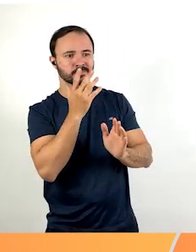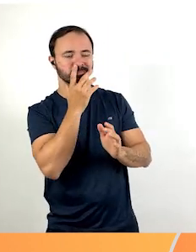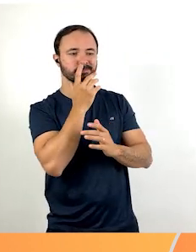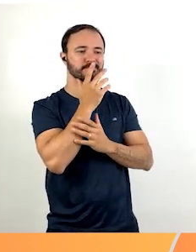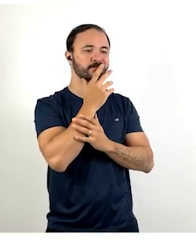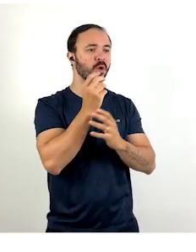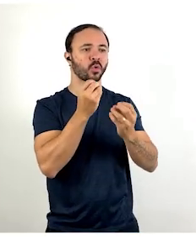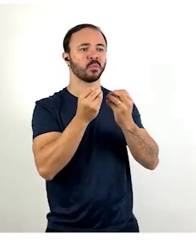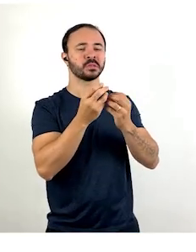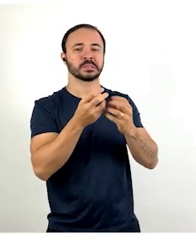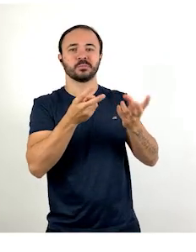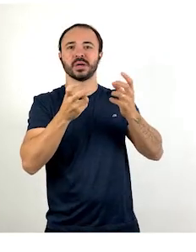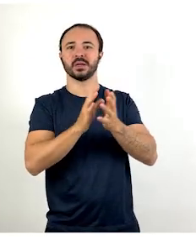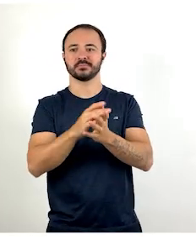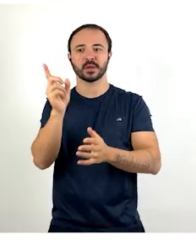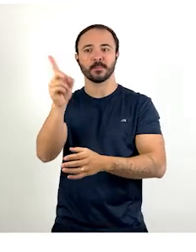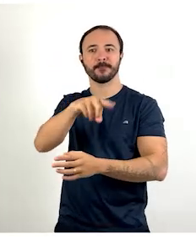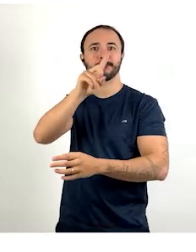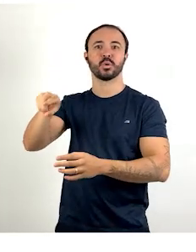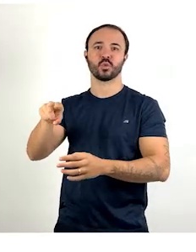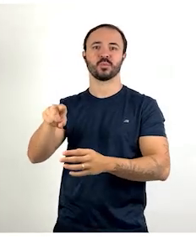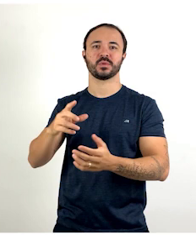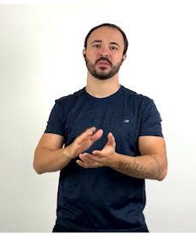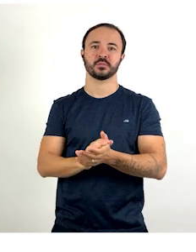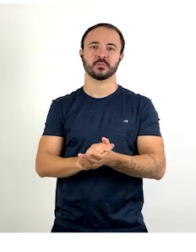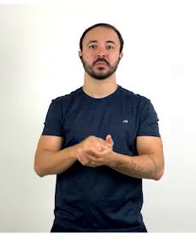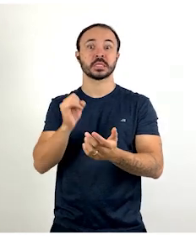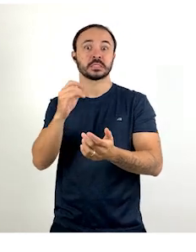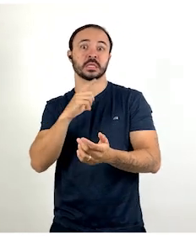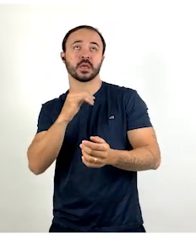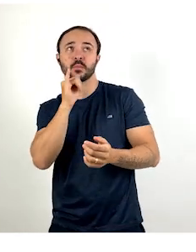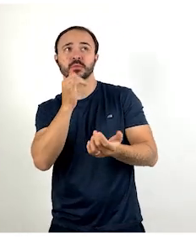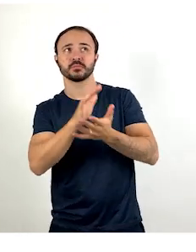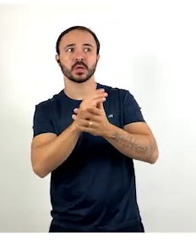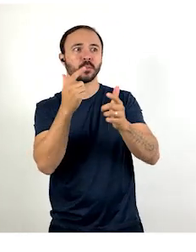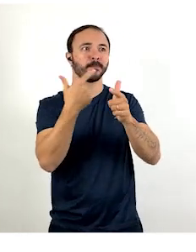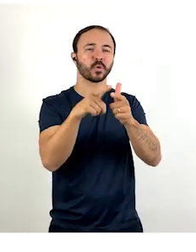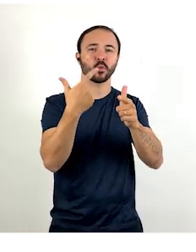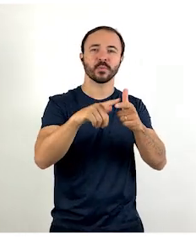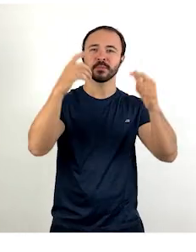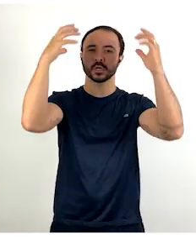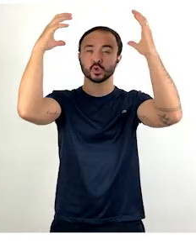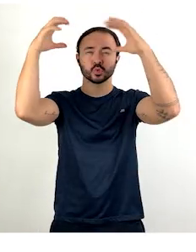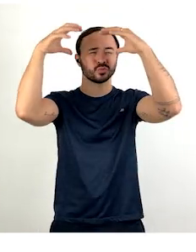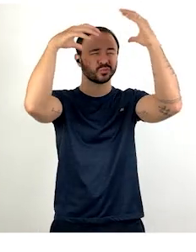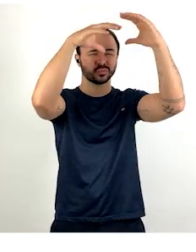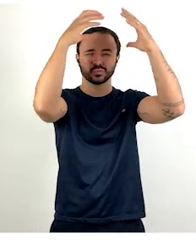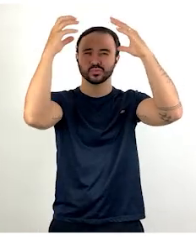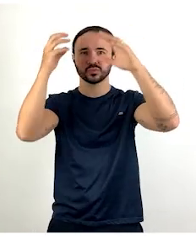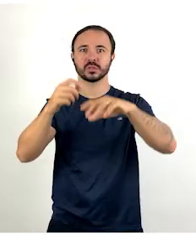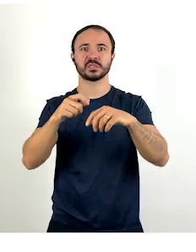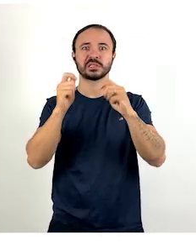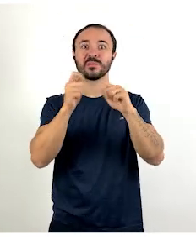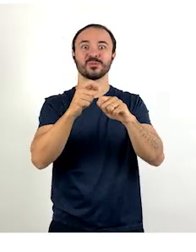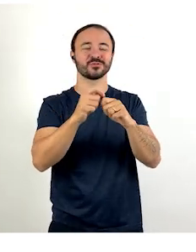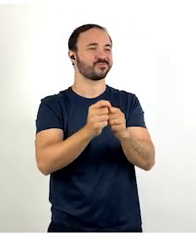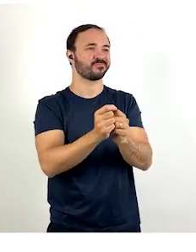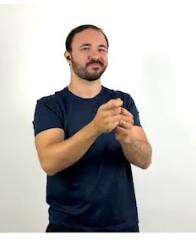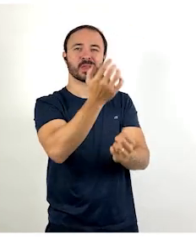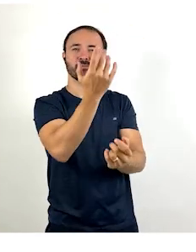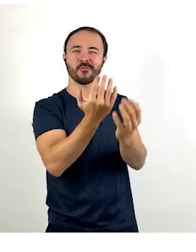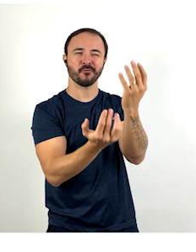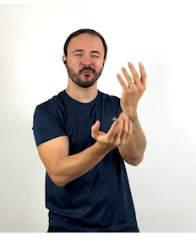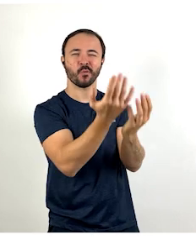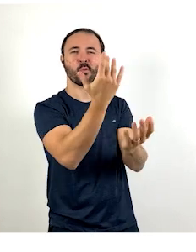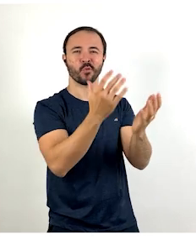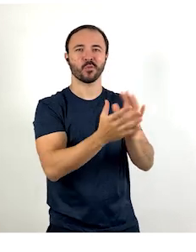da casa. Quando você percebe que alguma coisa aconteceu com o seu chuveiro. O que foi isso? Foi o disjuntor que foi acionado, ou o fusível, que